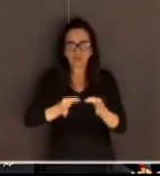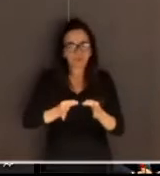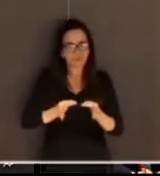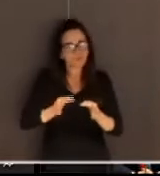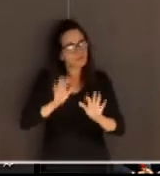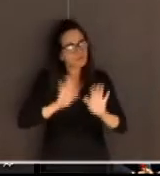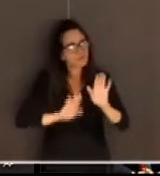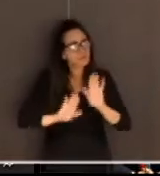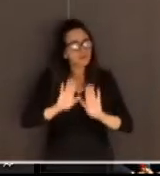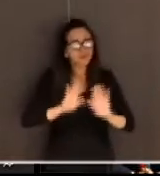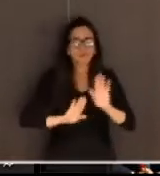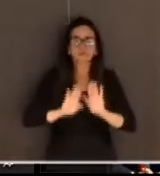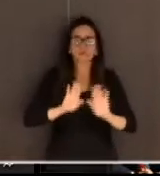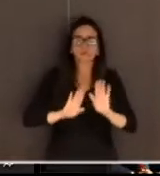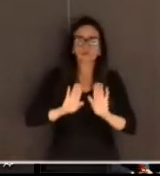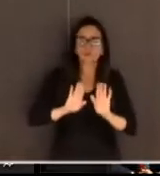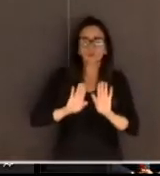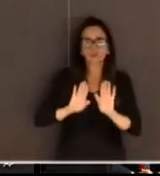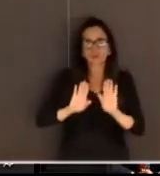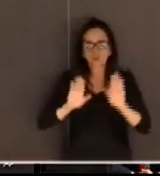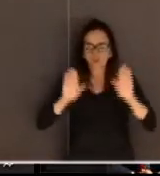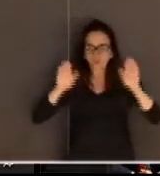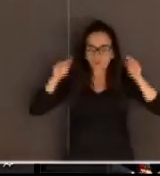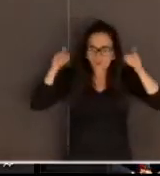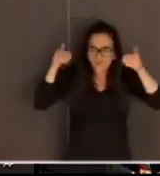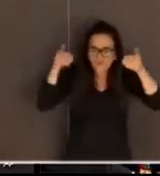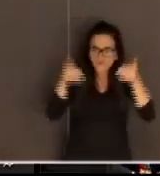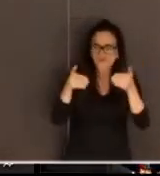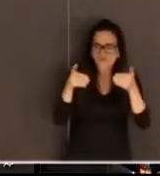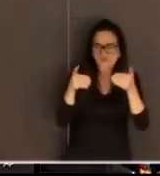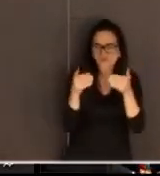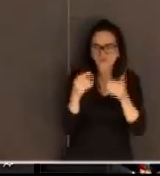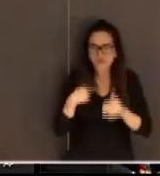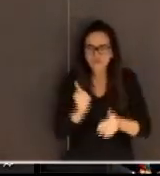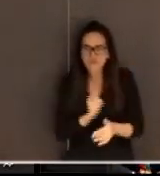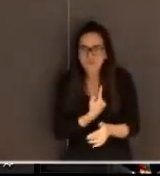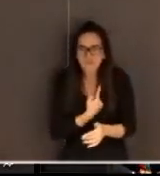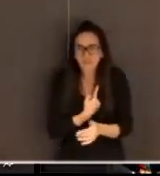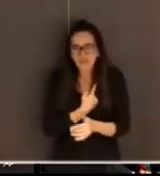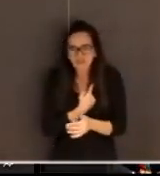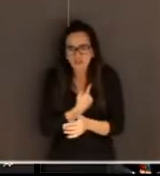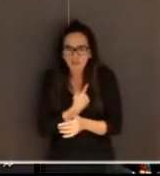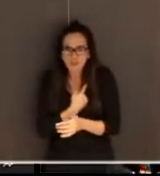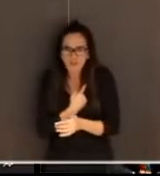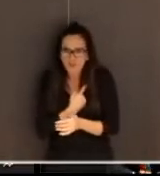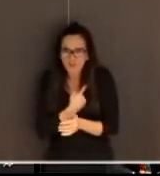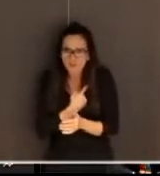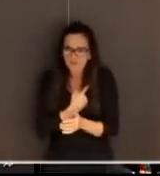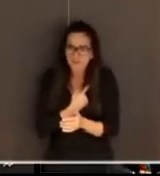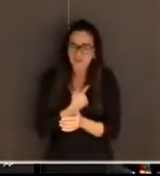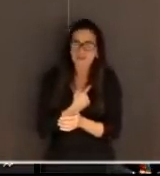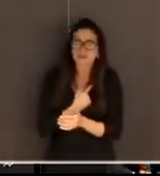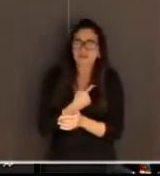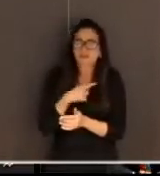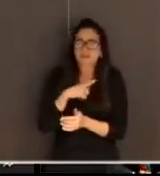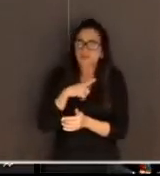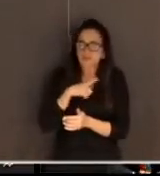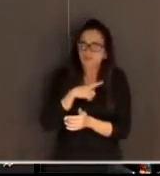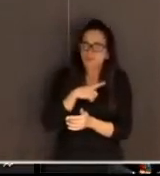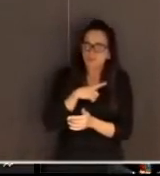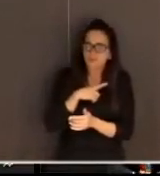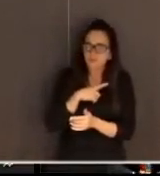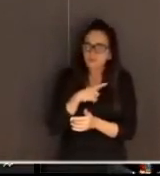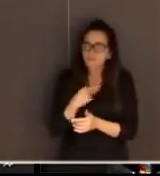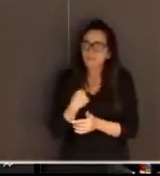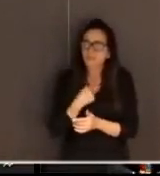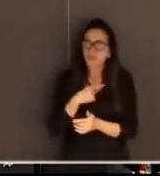nós temos da encampação desse tipo de postura teórica. O que nós temos de